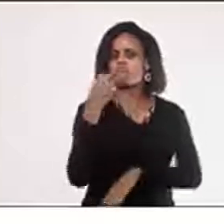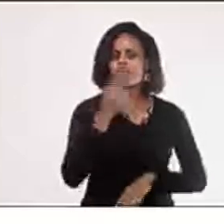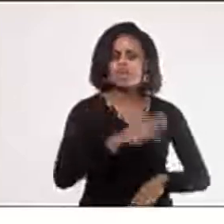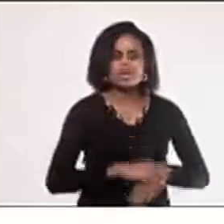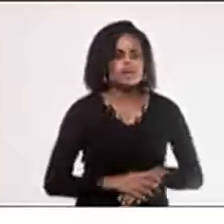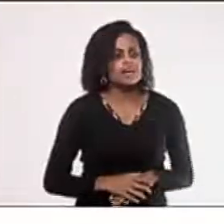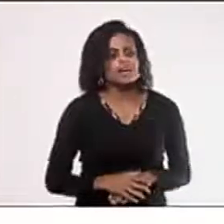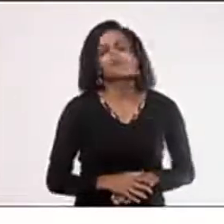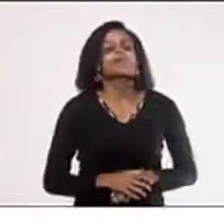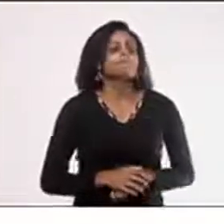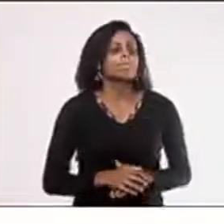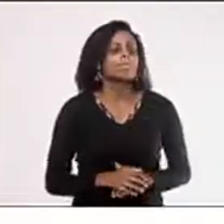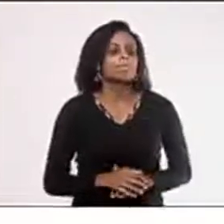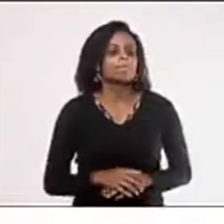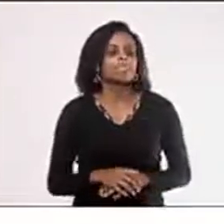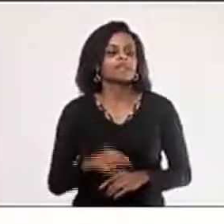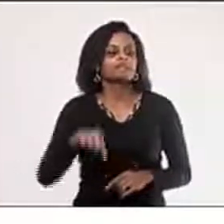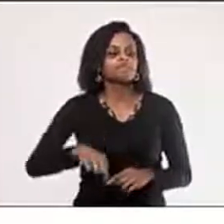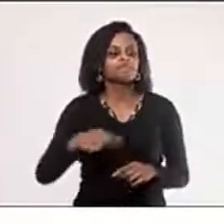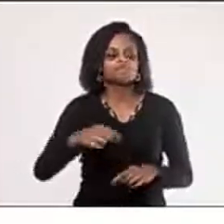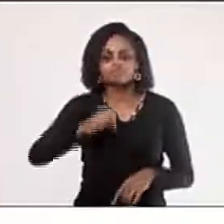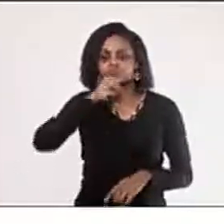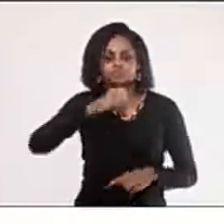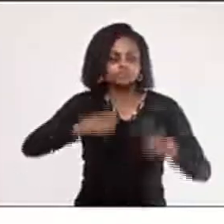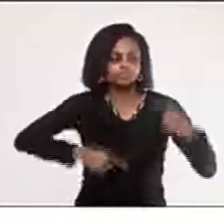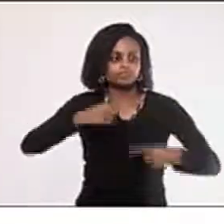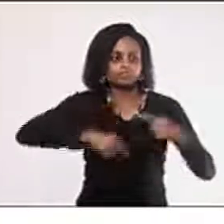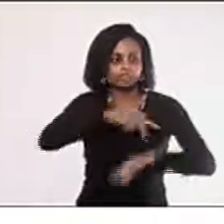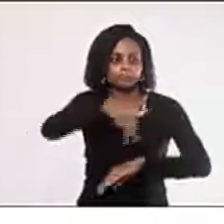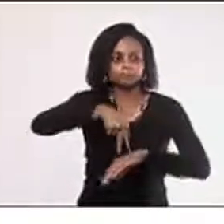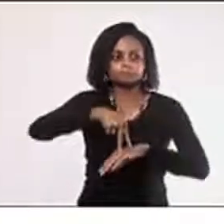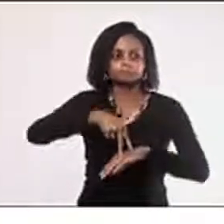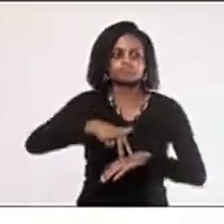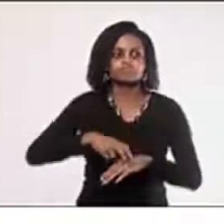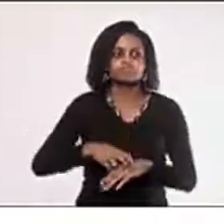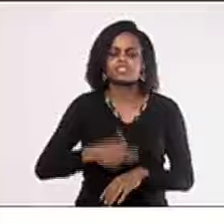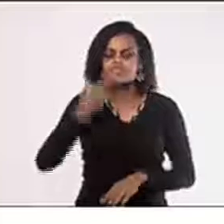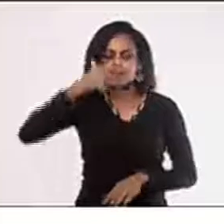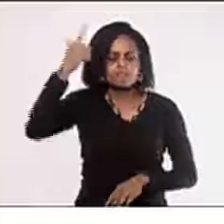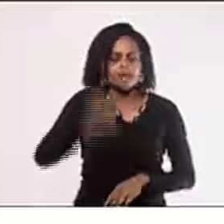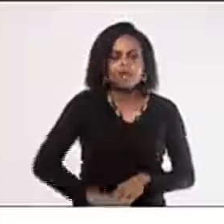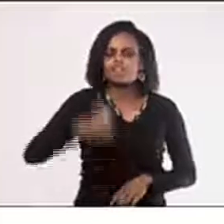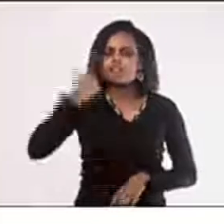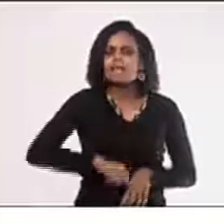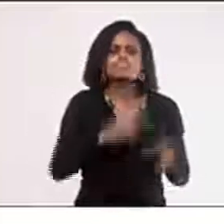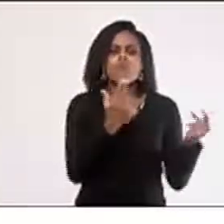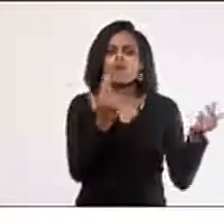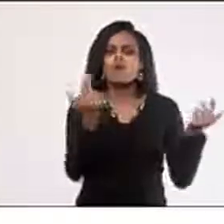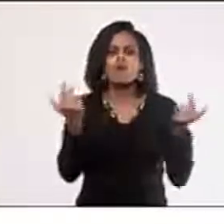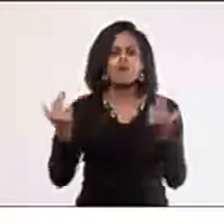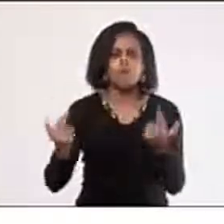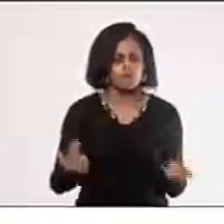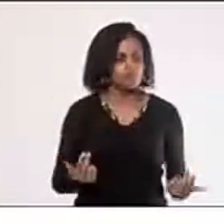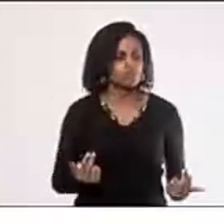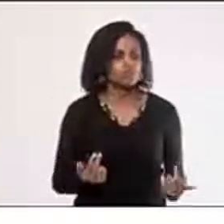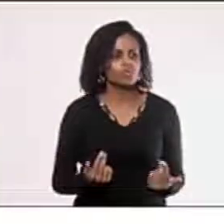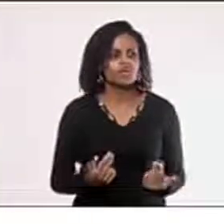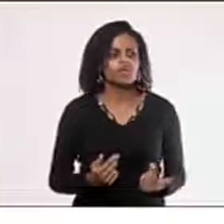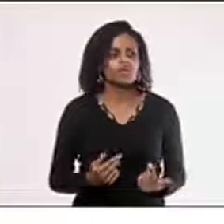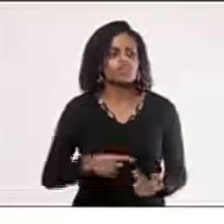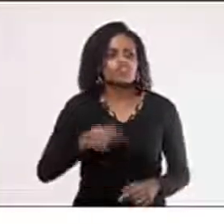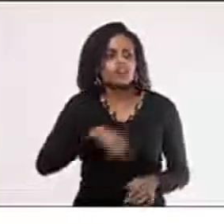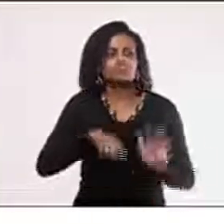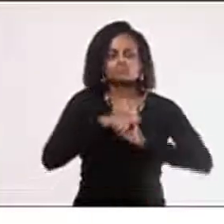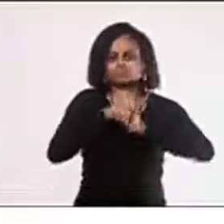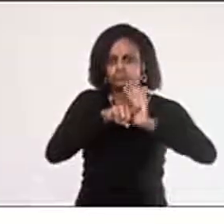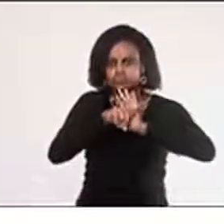velha política que ocupa aqui esse púlpito e traz mais do mesmo. Afinal, vamos